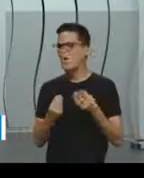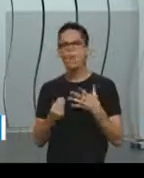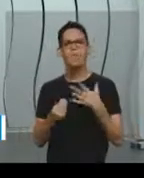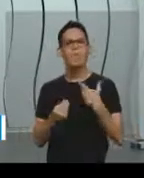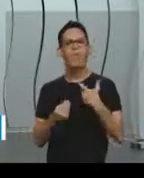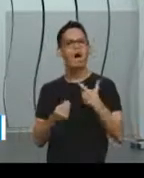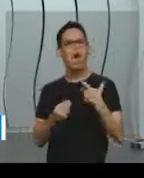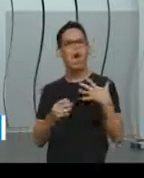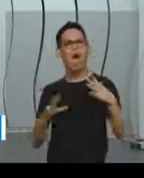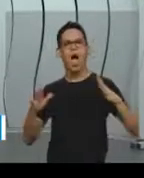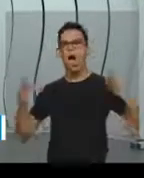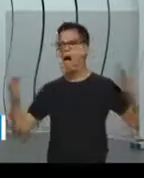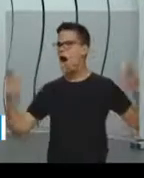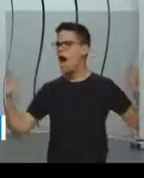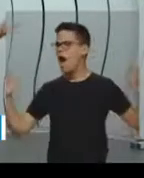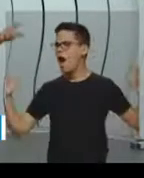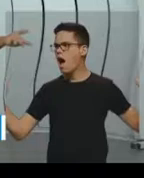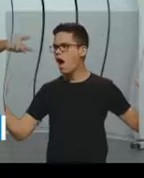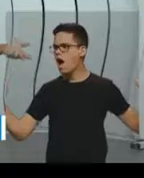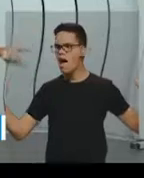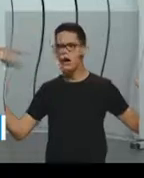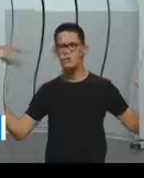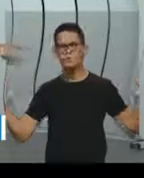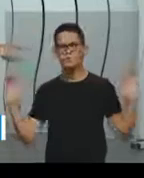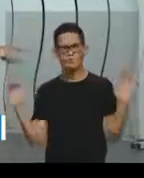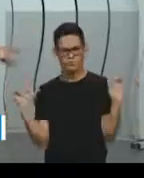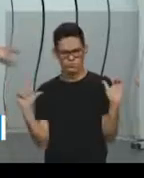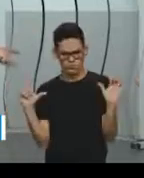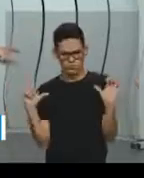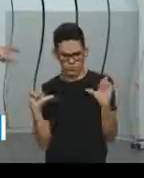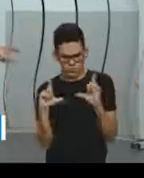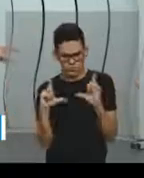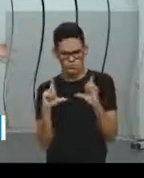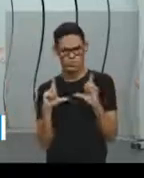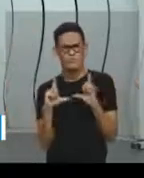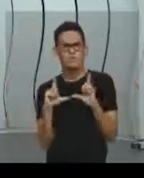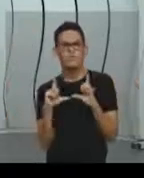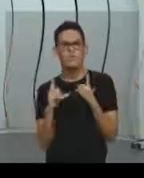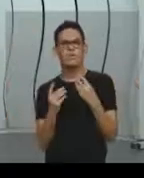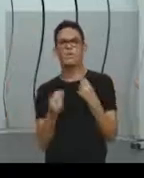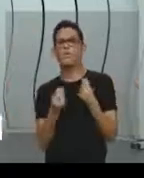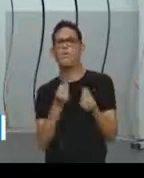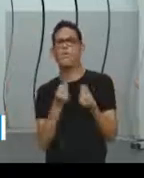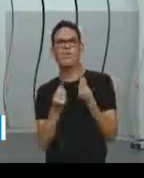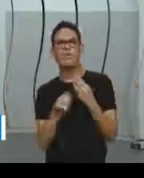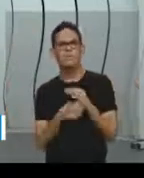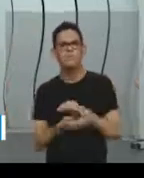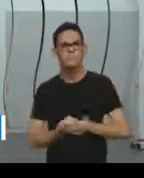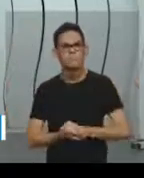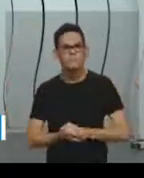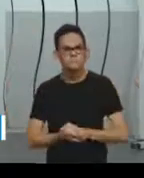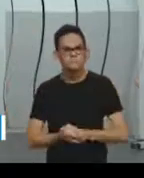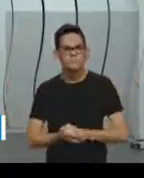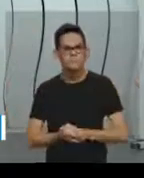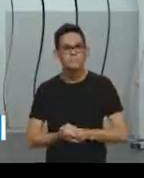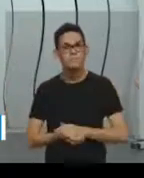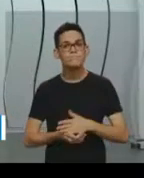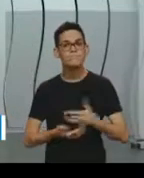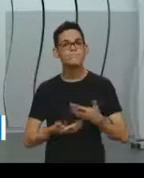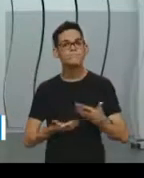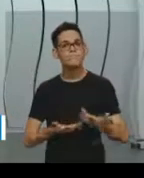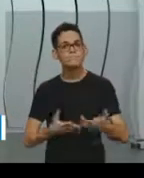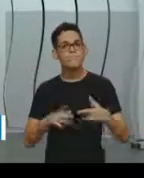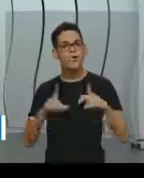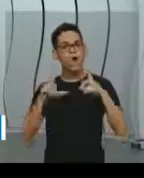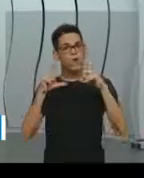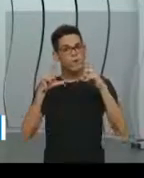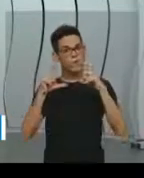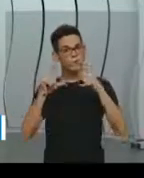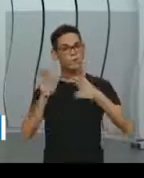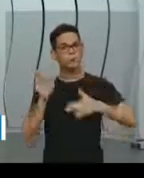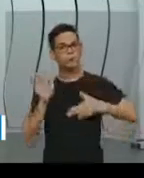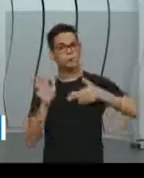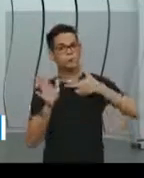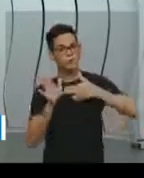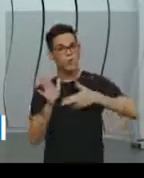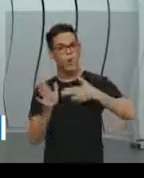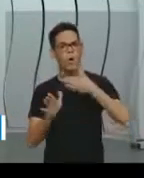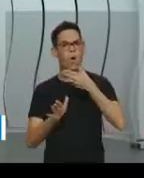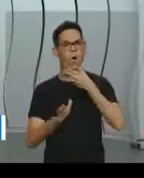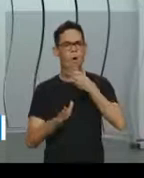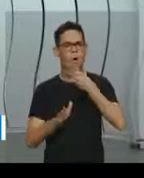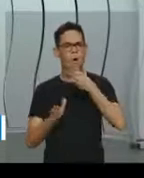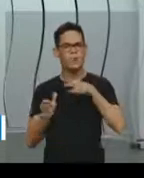algo tão grande com uma câmera fotográfica tão pequena? Tá. Então, o